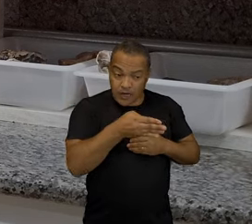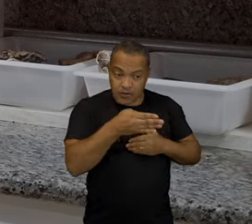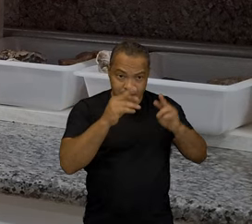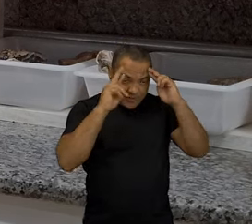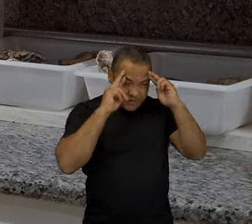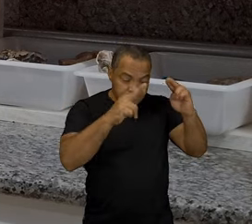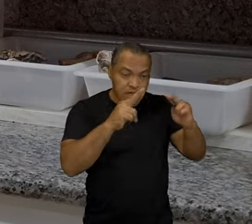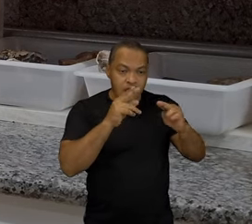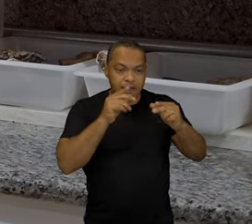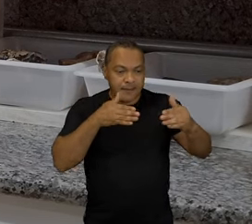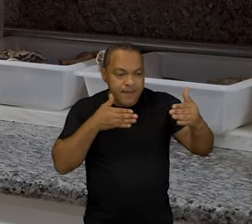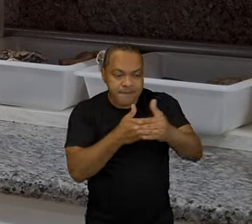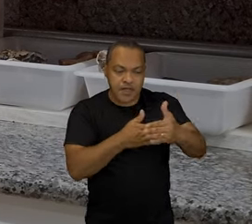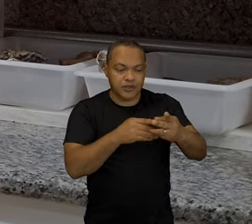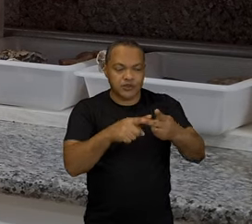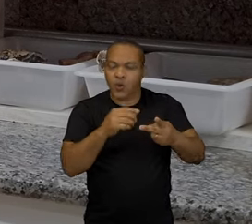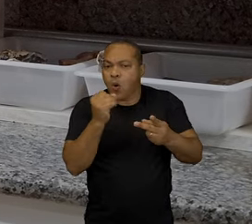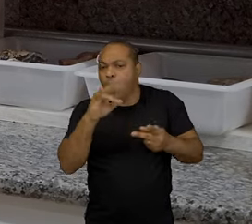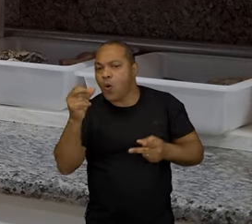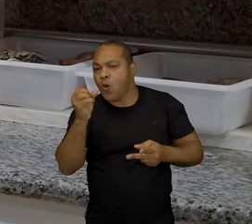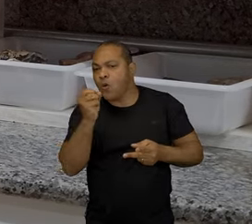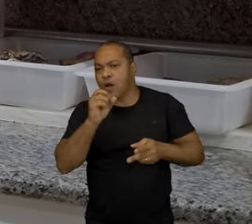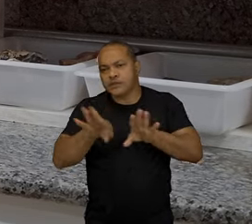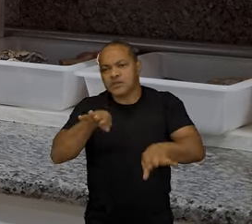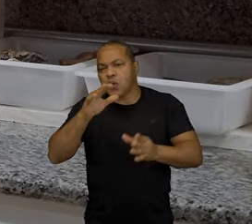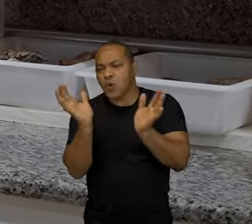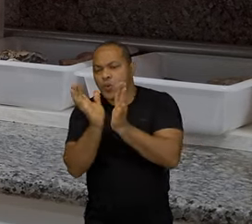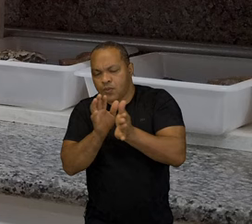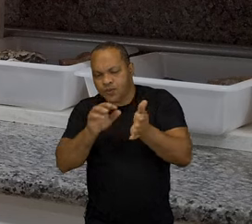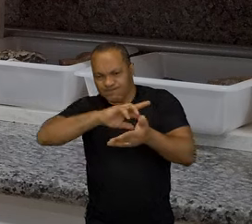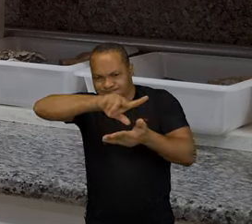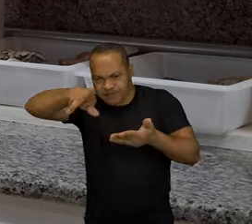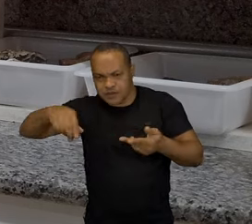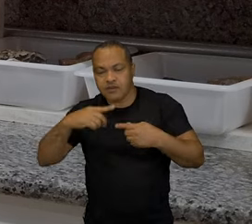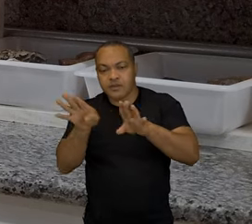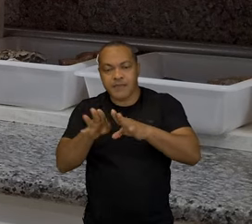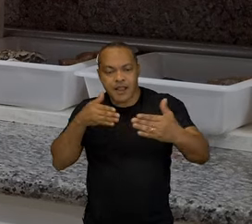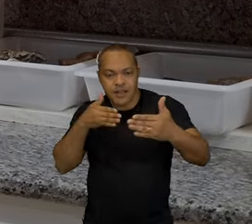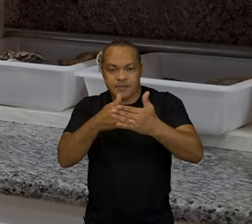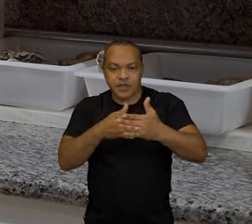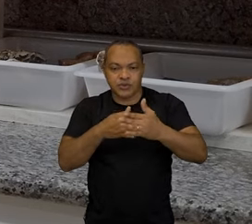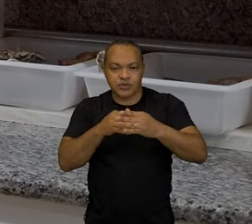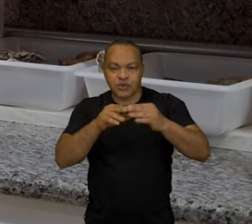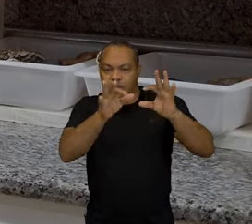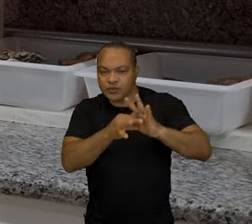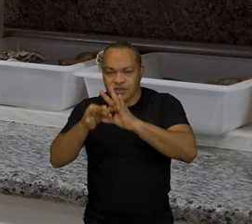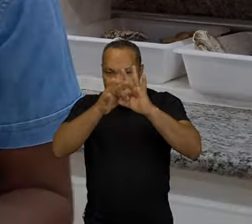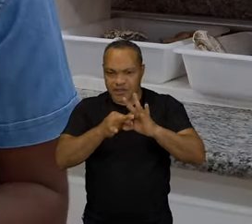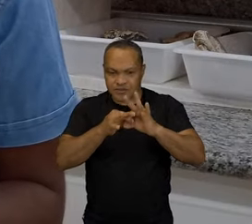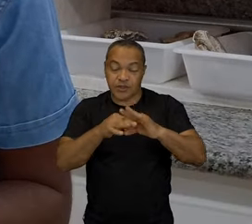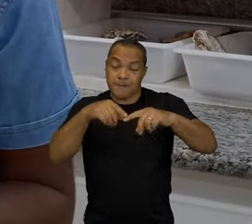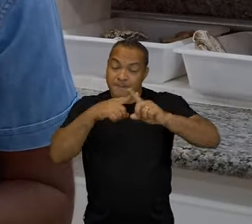um limite de uma bacia hidrográfica ou um conjunto de bacias hidrográficas, que é o que a gente define também como unidades